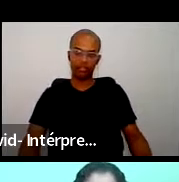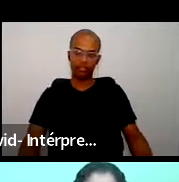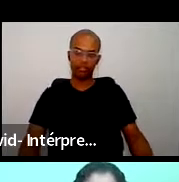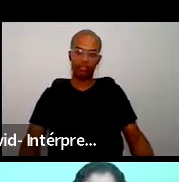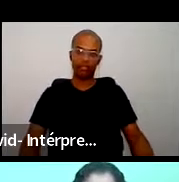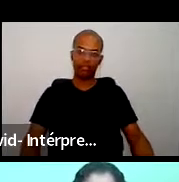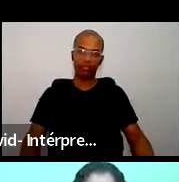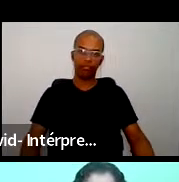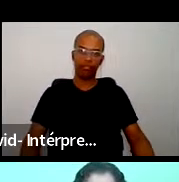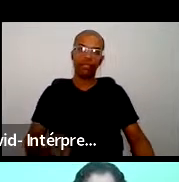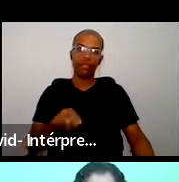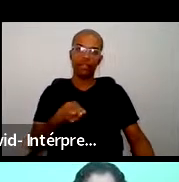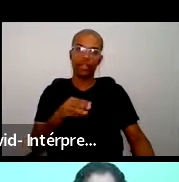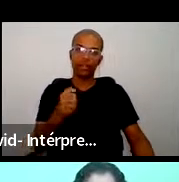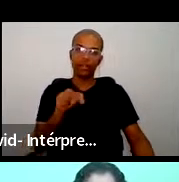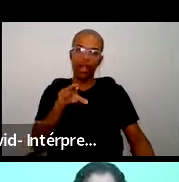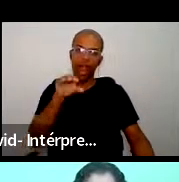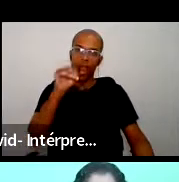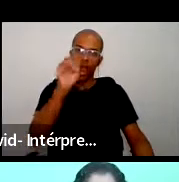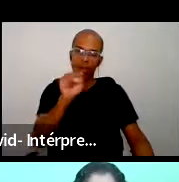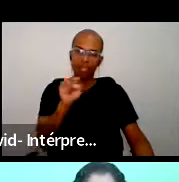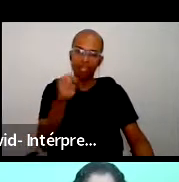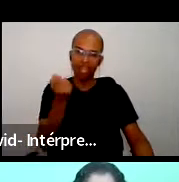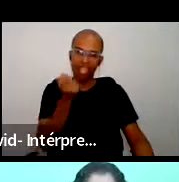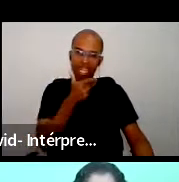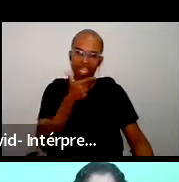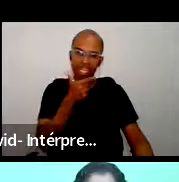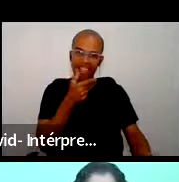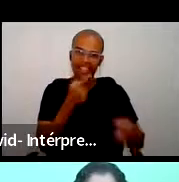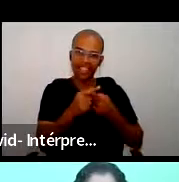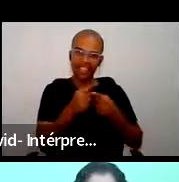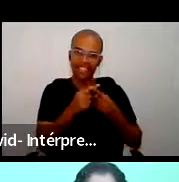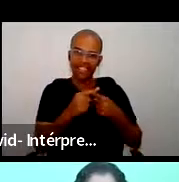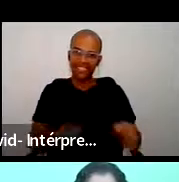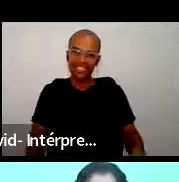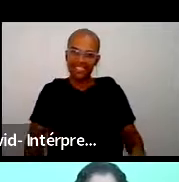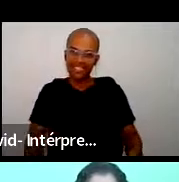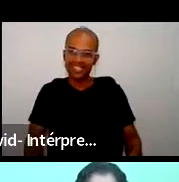O Marcos está rindo, por que será?